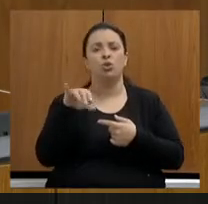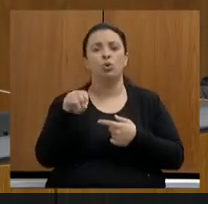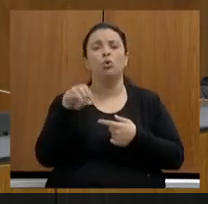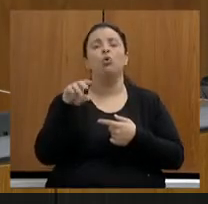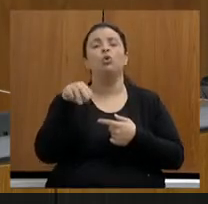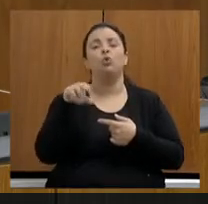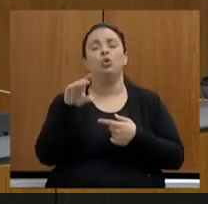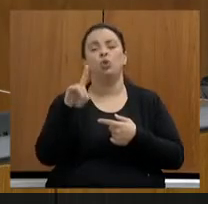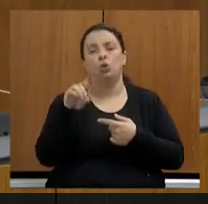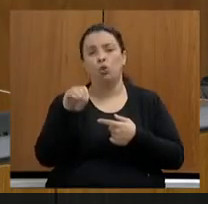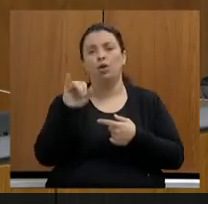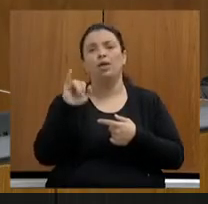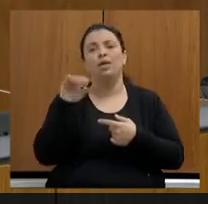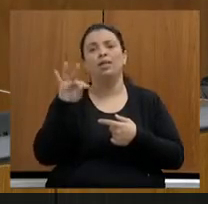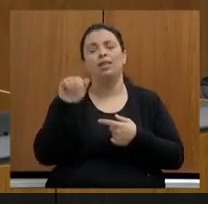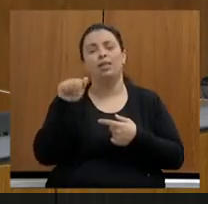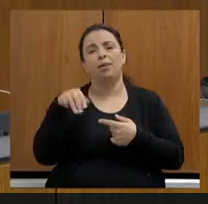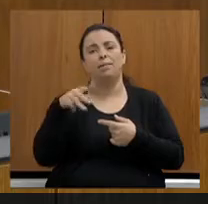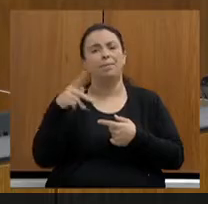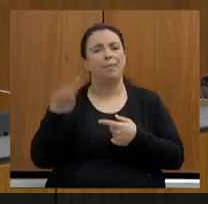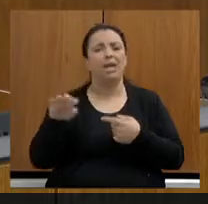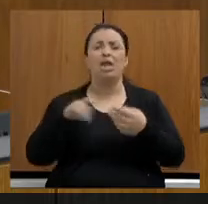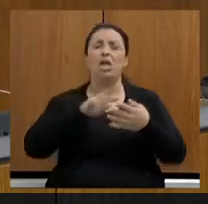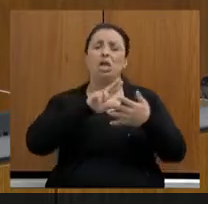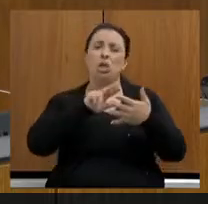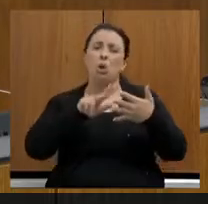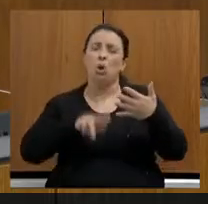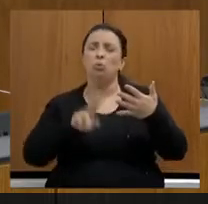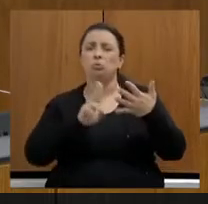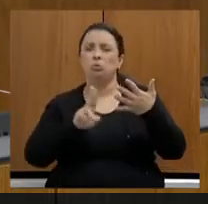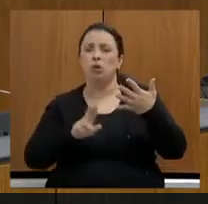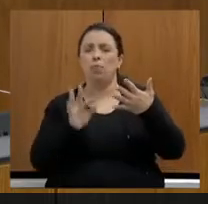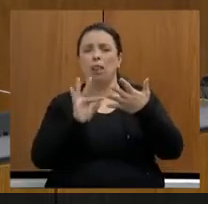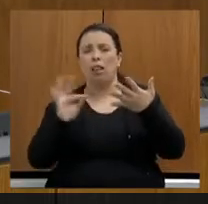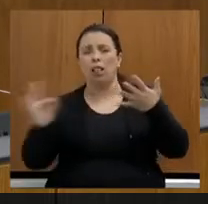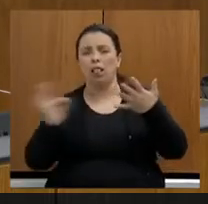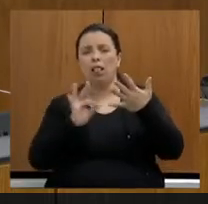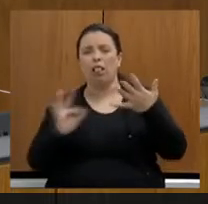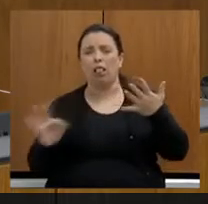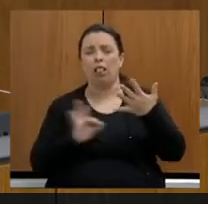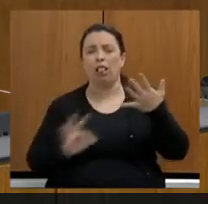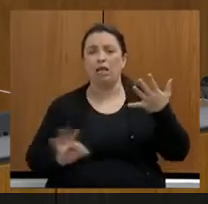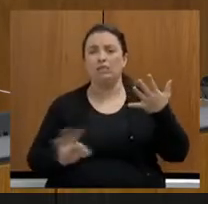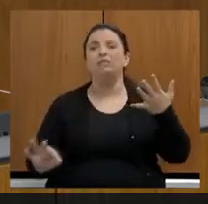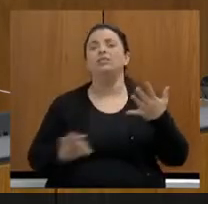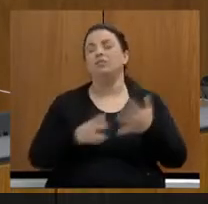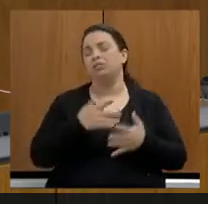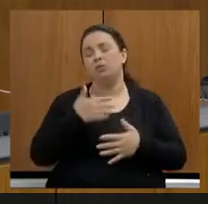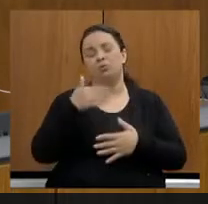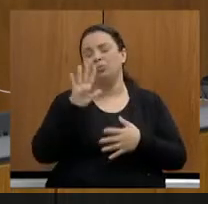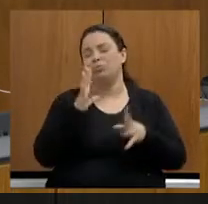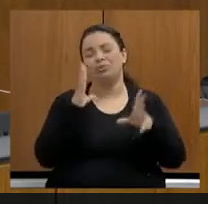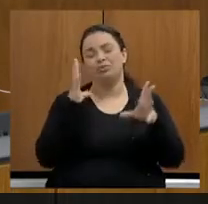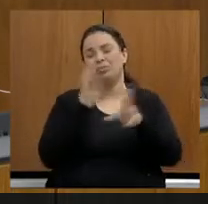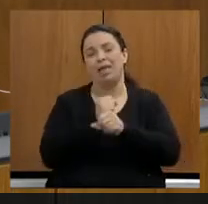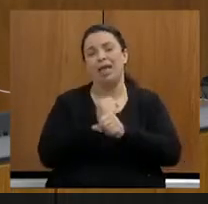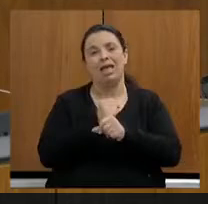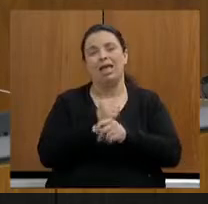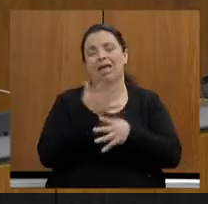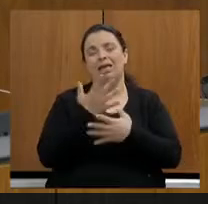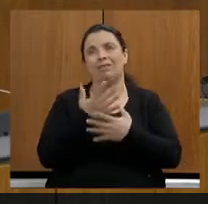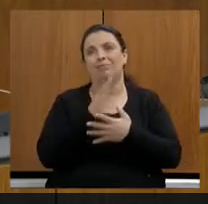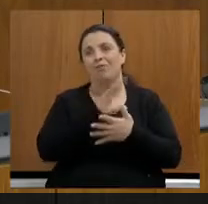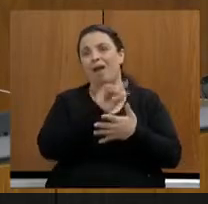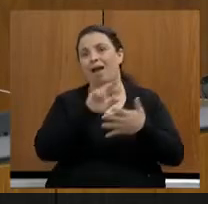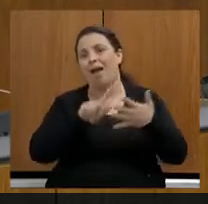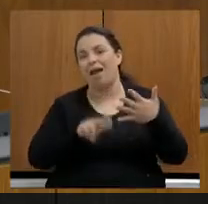guaraciama Ponto Chic Campo Azul eu pulei um no próximo eu leio os dez que eram mais populares nesses últimos eu